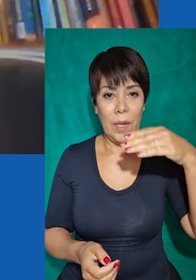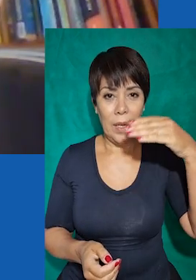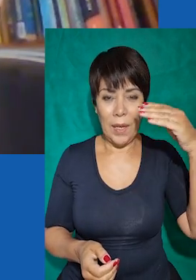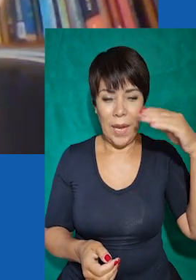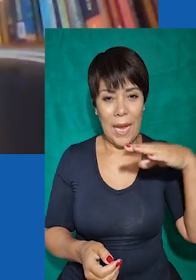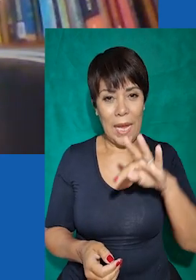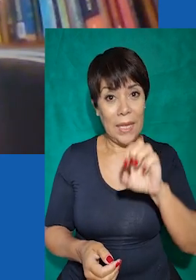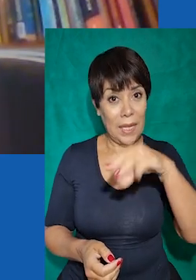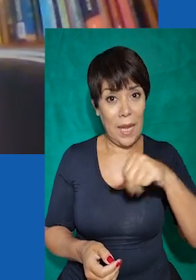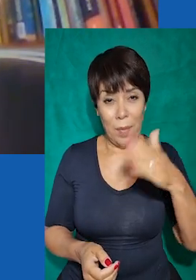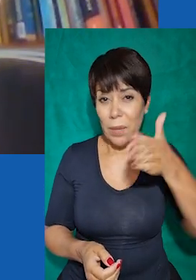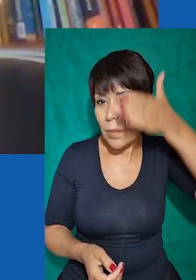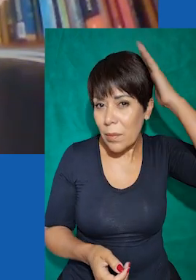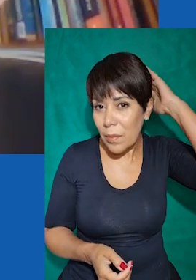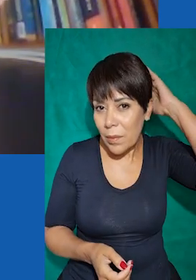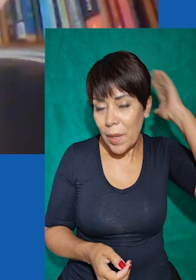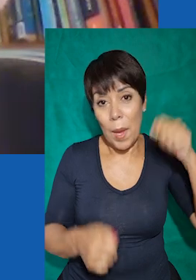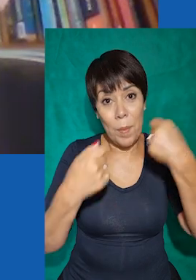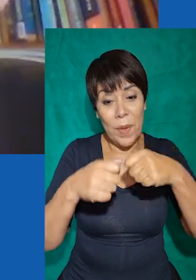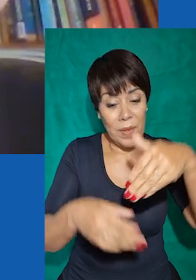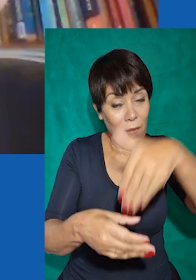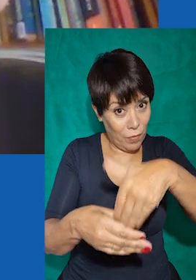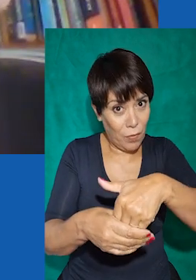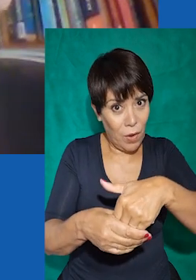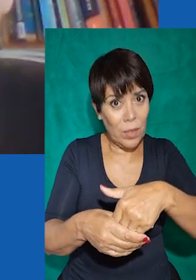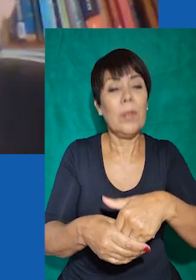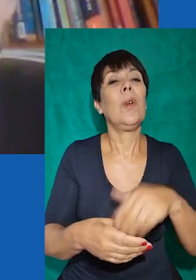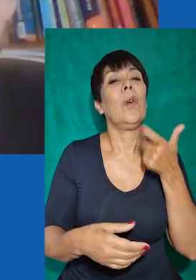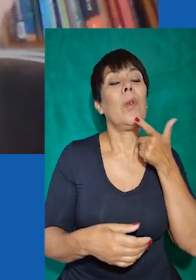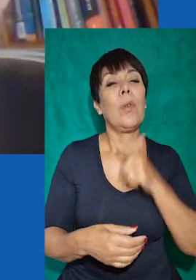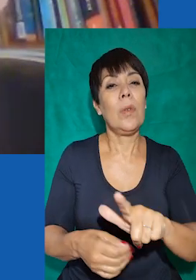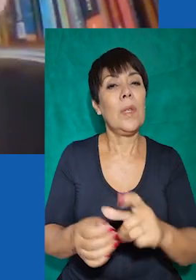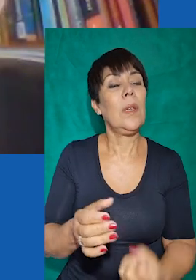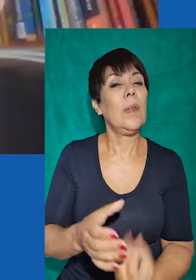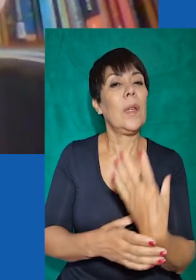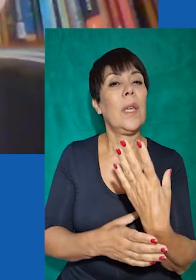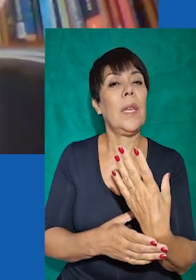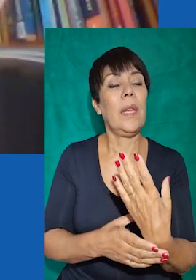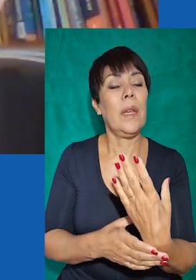né, foi quando eles conseguiram que fosse reeditada